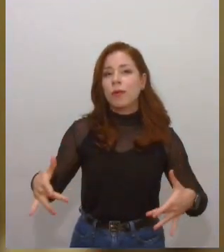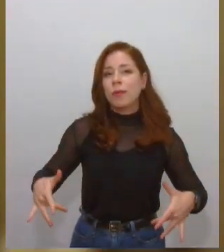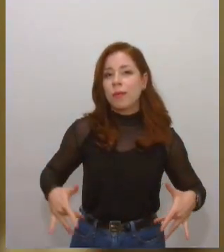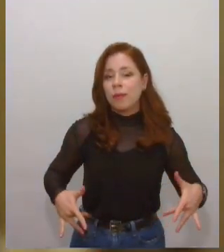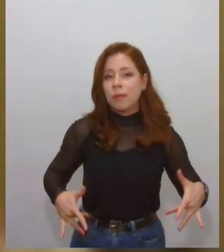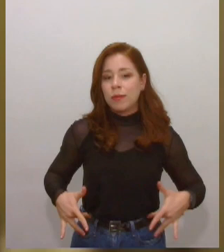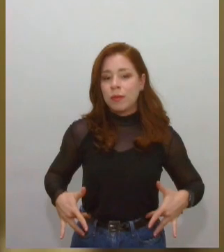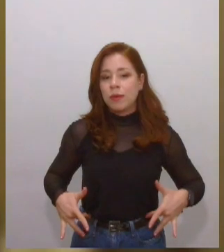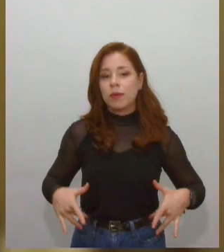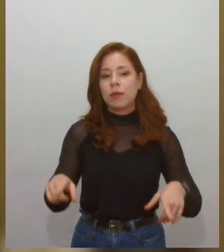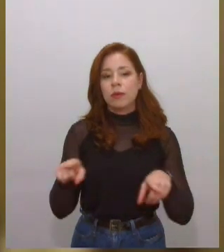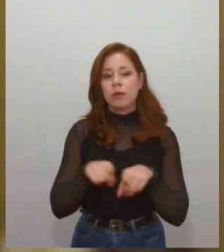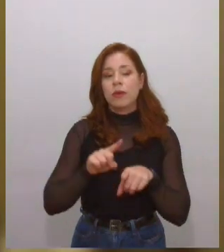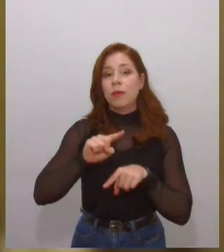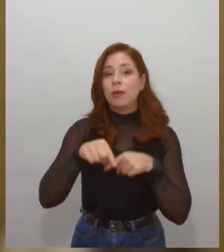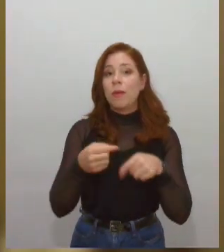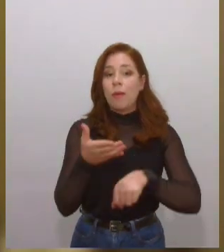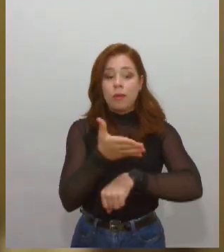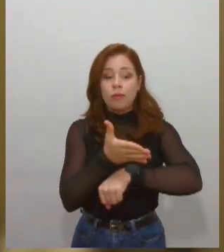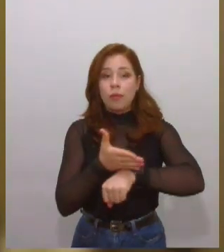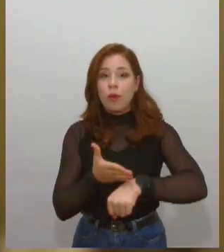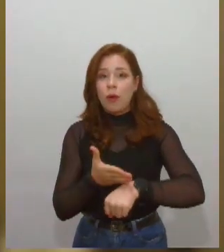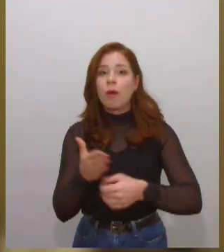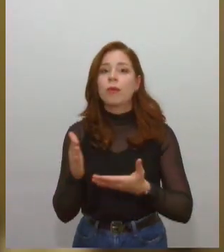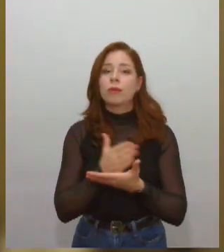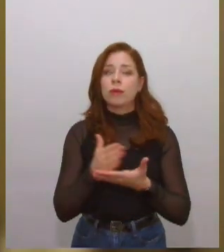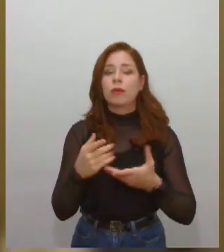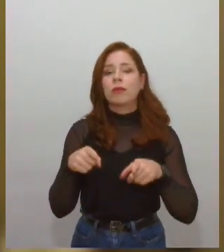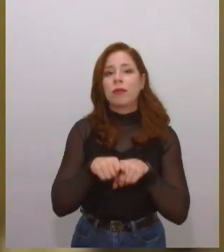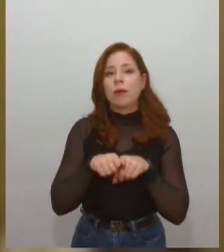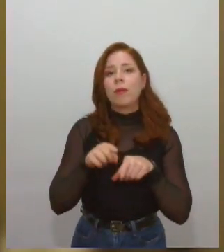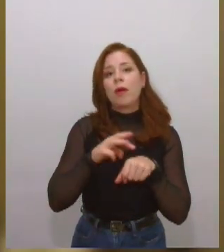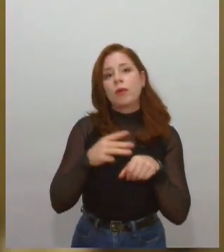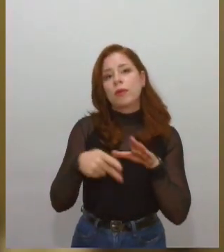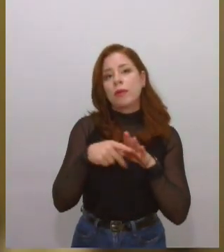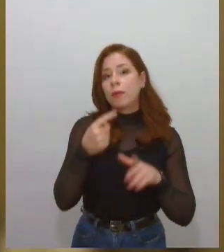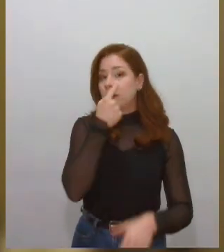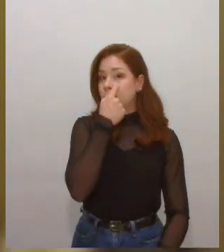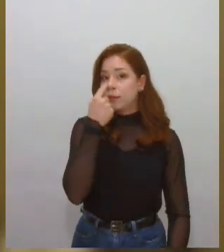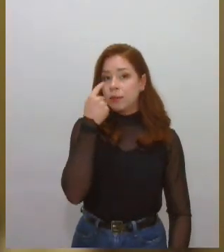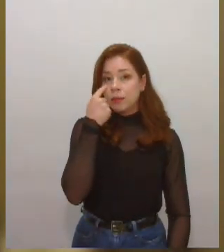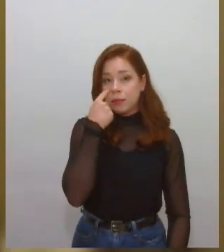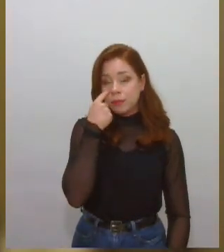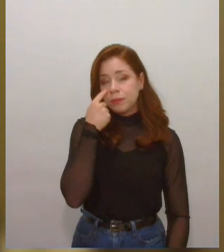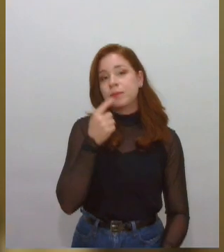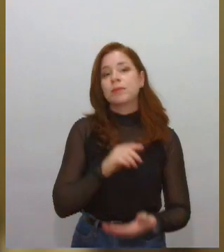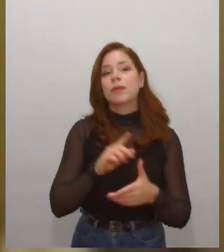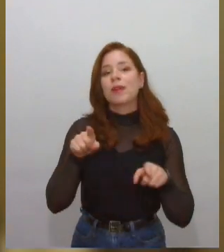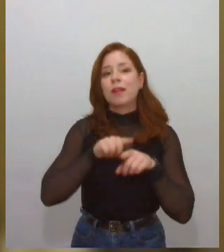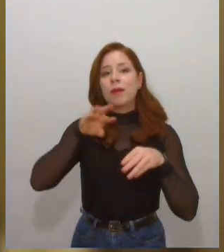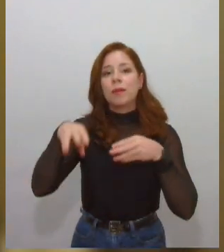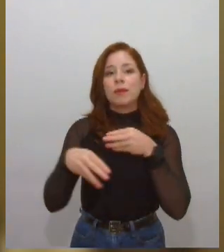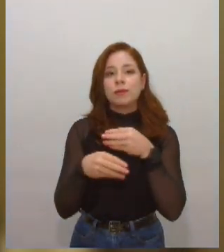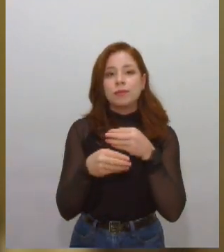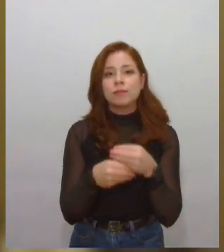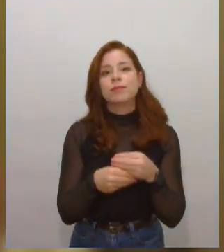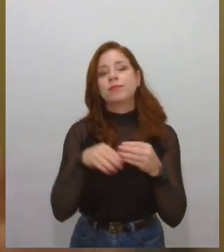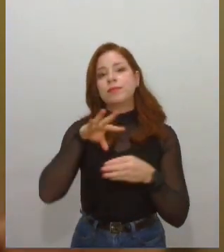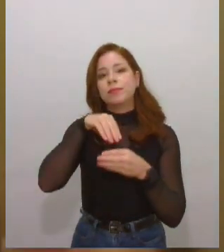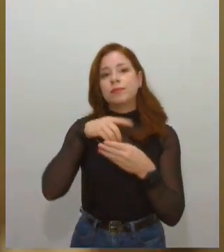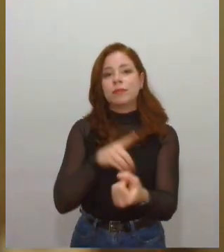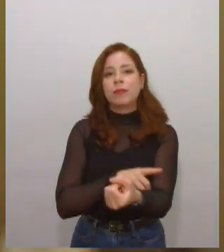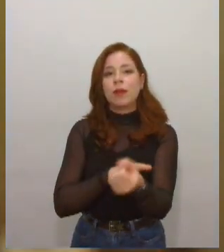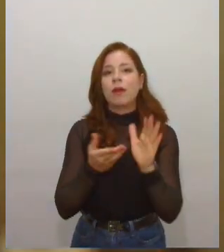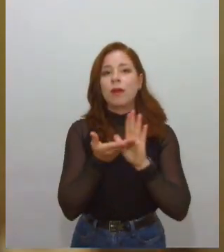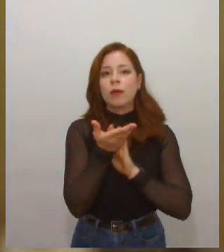de membro, uma doença oftalmológica secundárias à diabetes aumenta, porque esse diabetes está